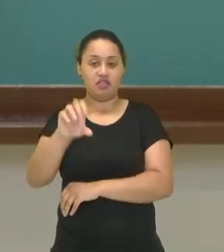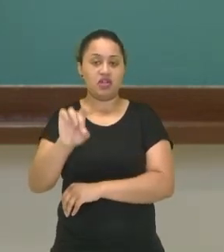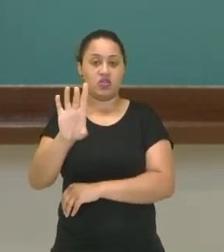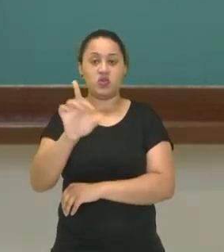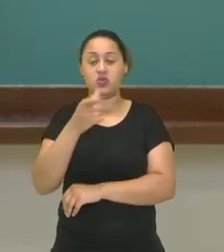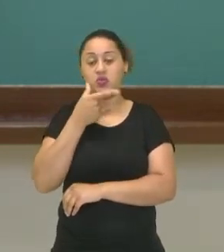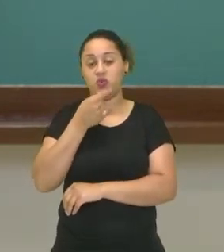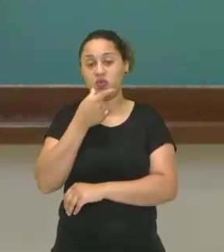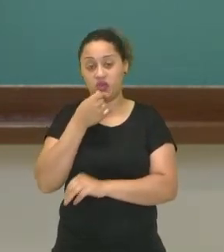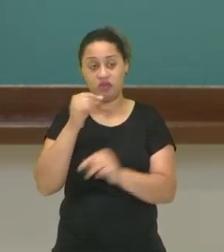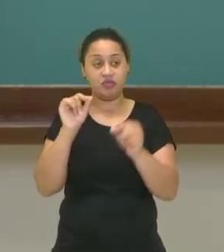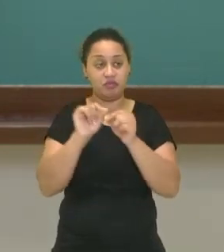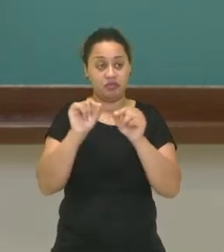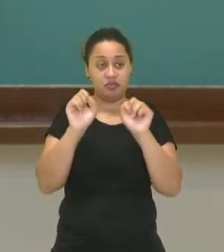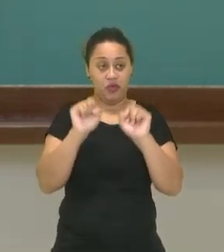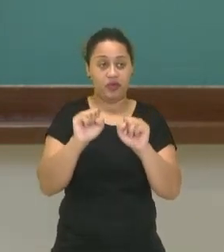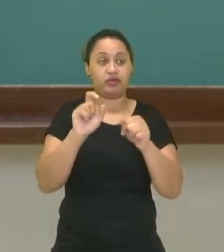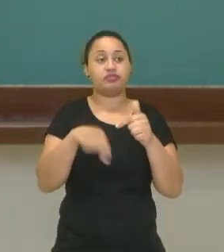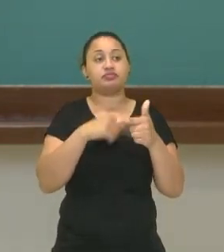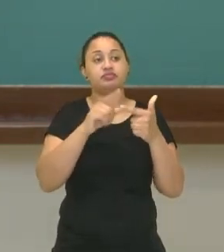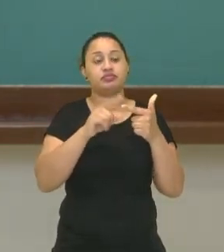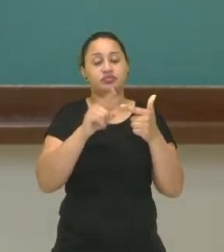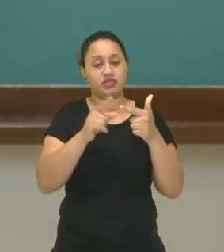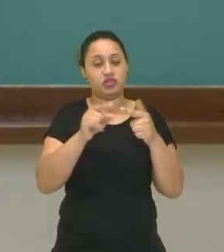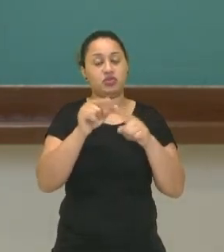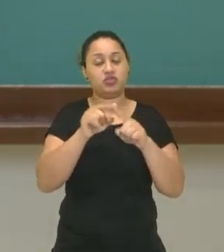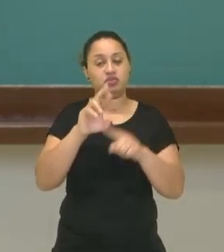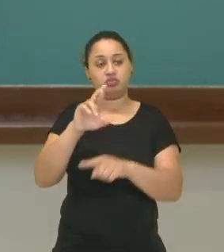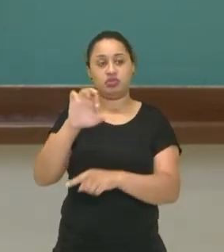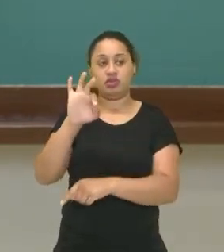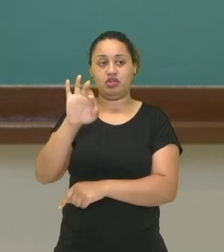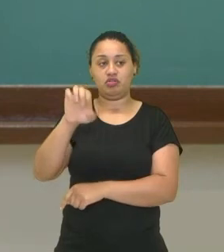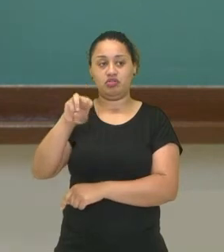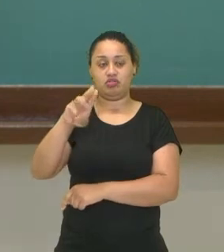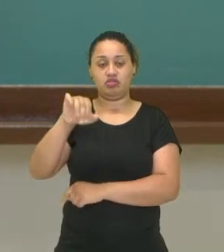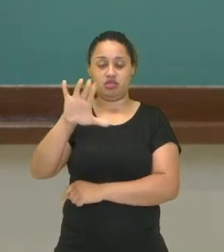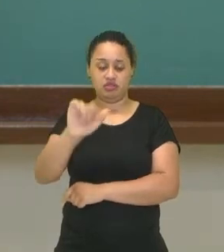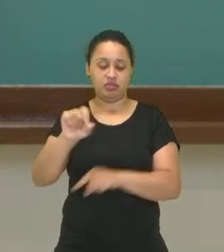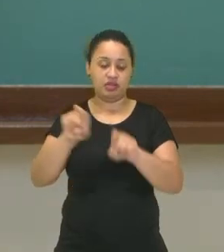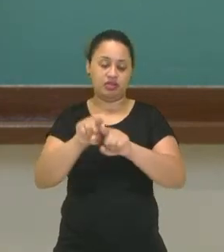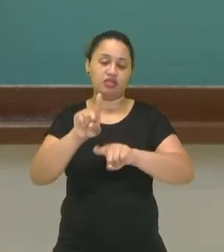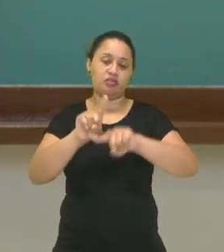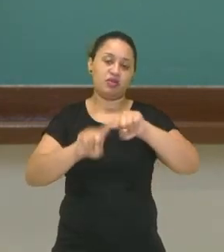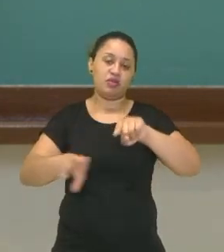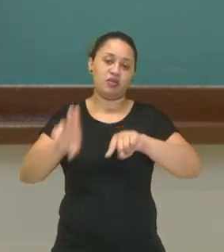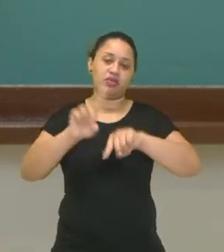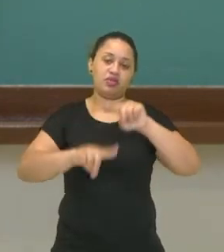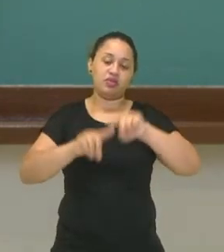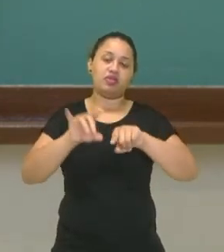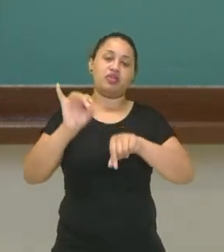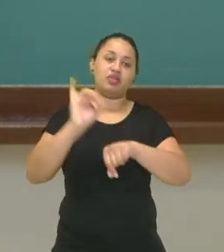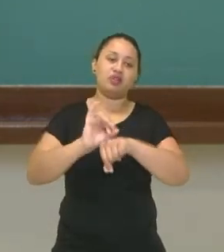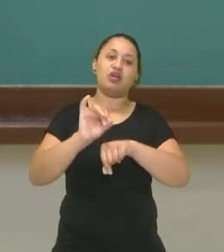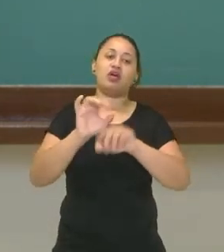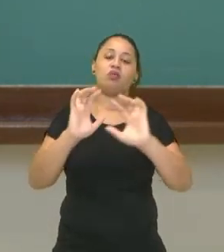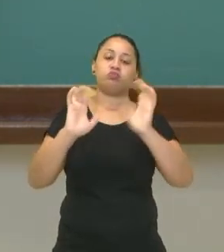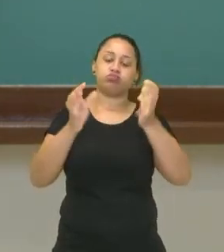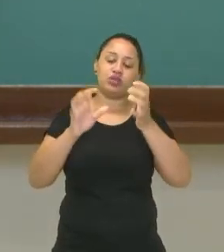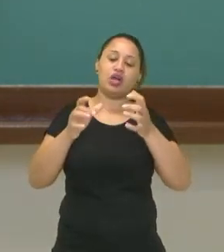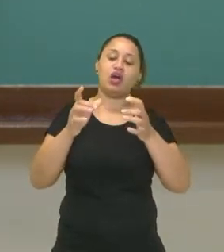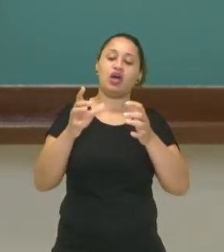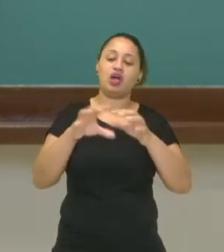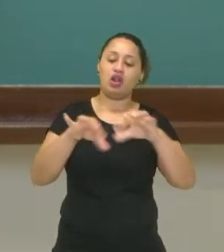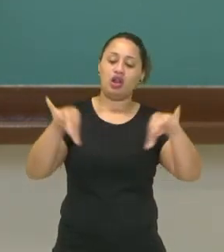a ginástica rítmica, que também é uma ginástica de aparelhos que se utiliza da bola, da corda,